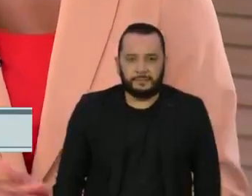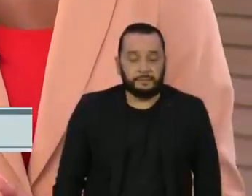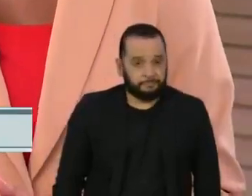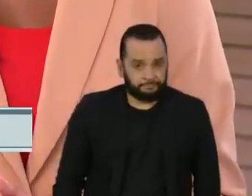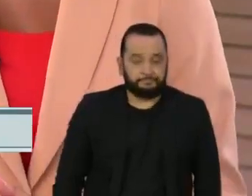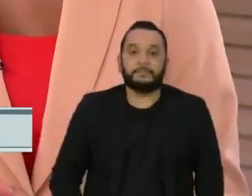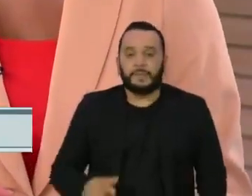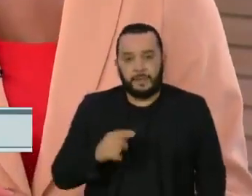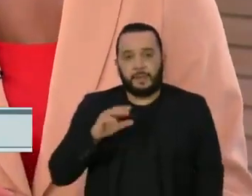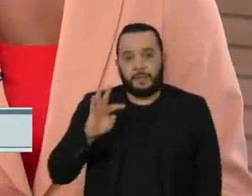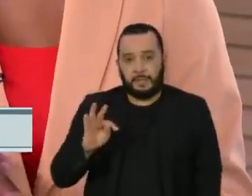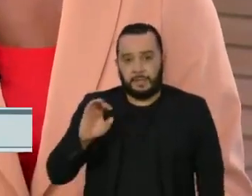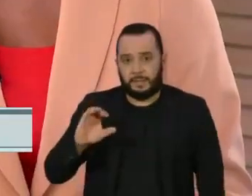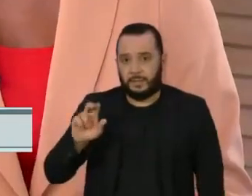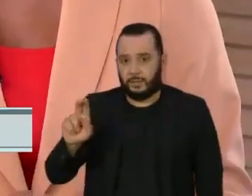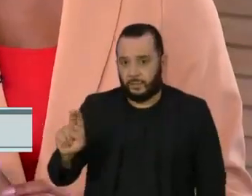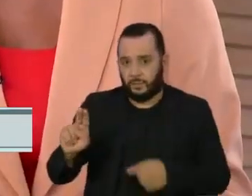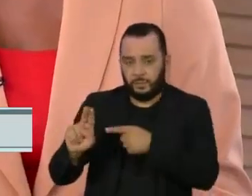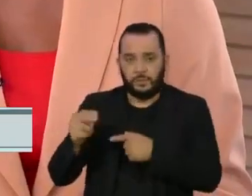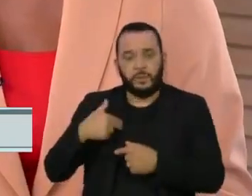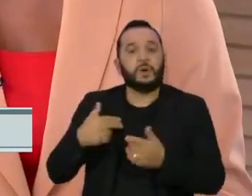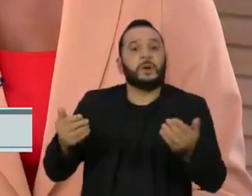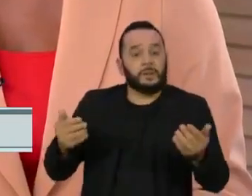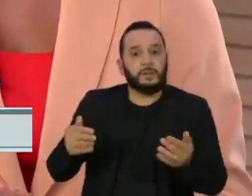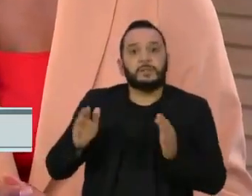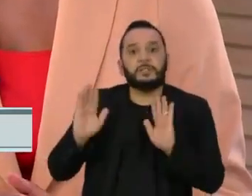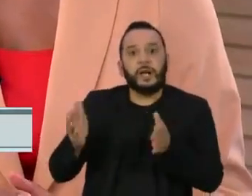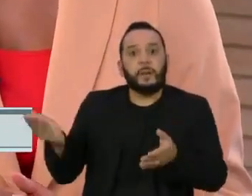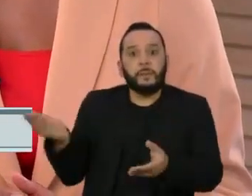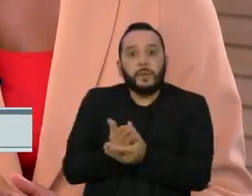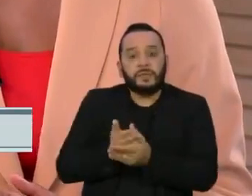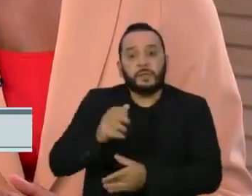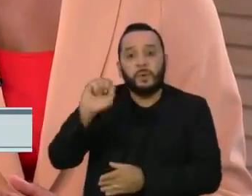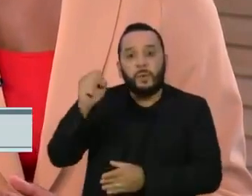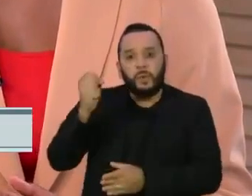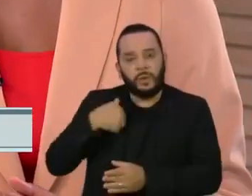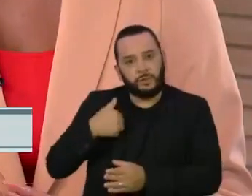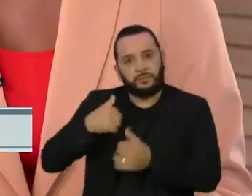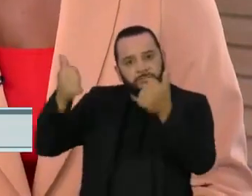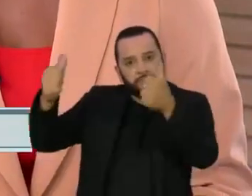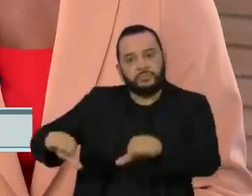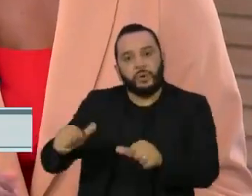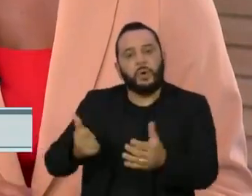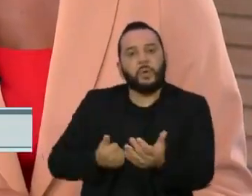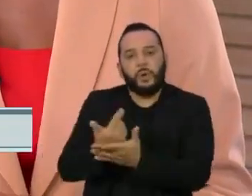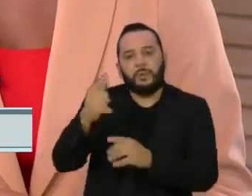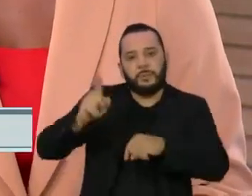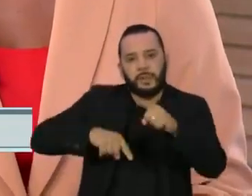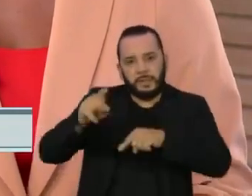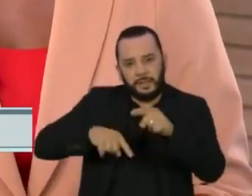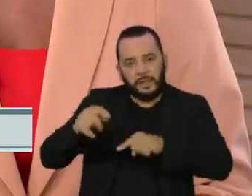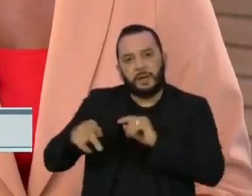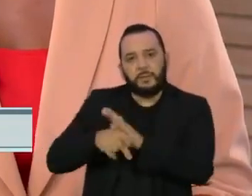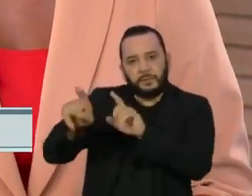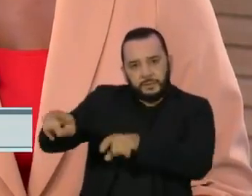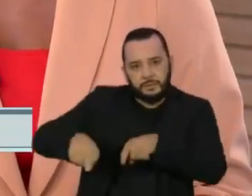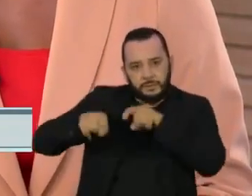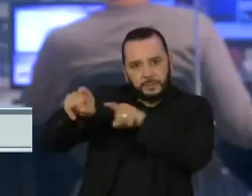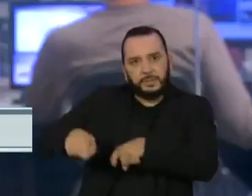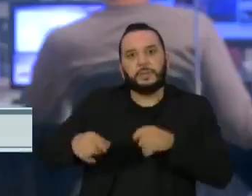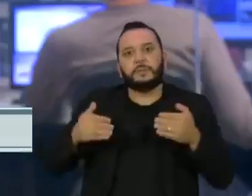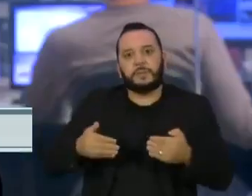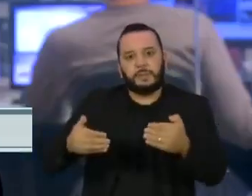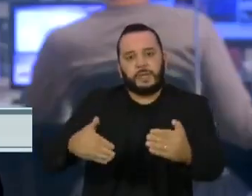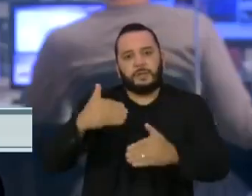O Tribunal de Contas da União suspendeu 8 processos de compra de equipamentos agrícolas pelo Ministério do Desenvolvimento